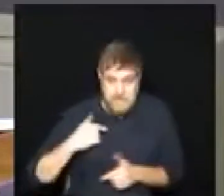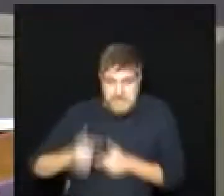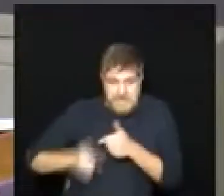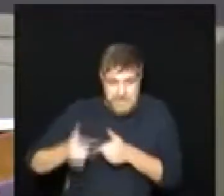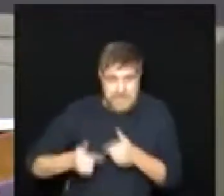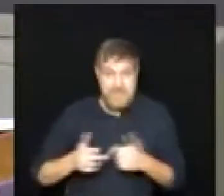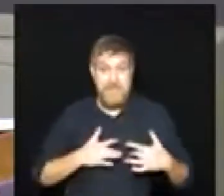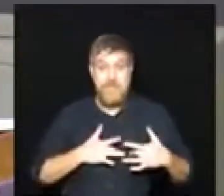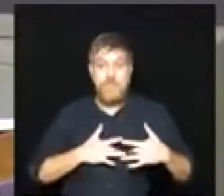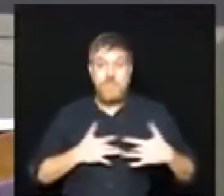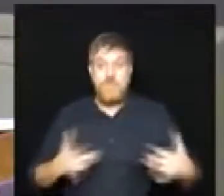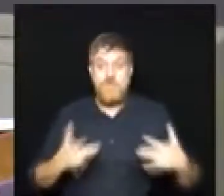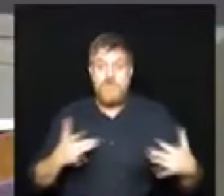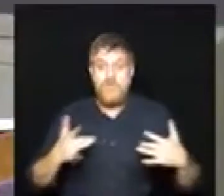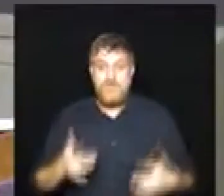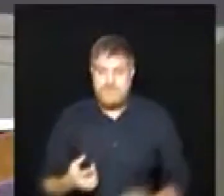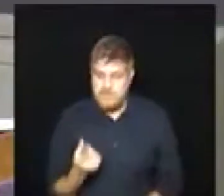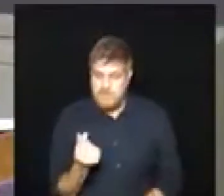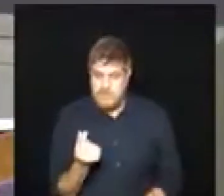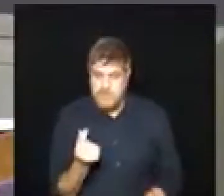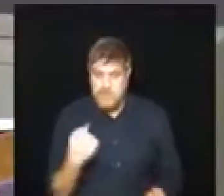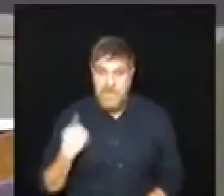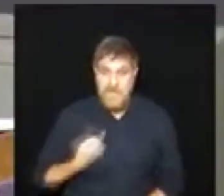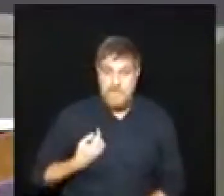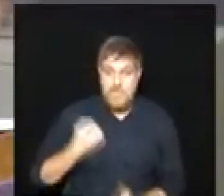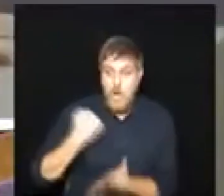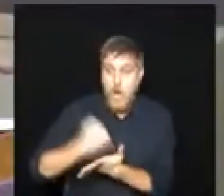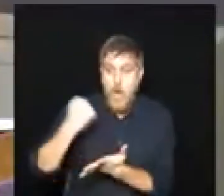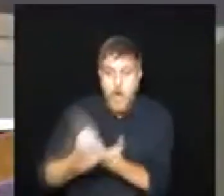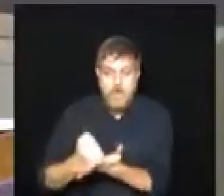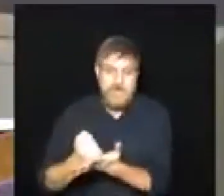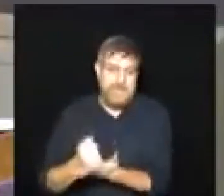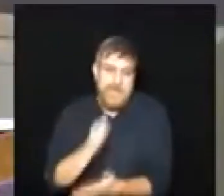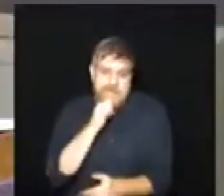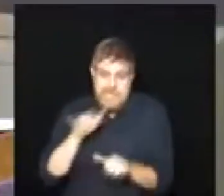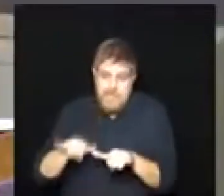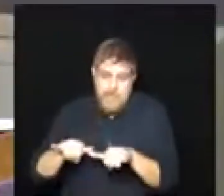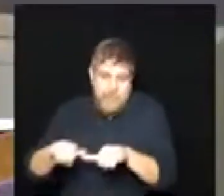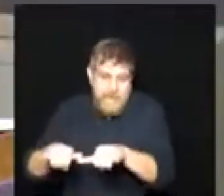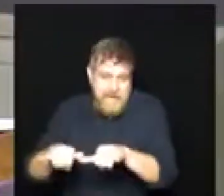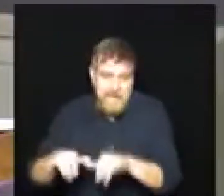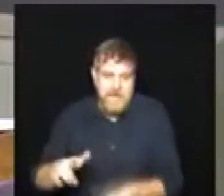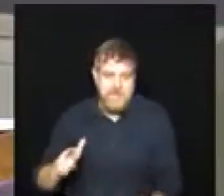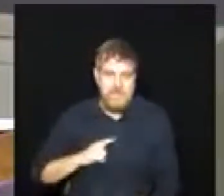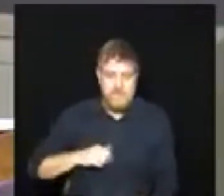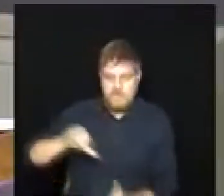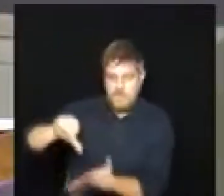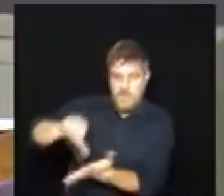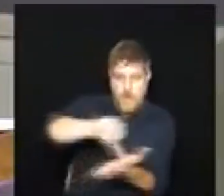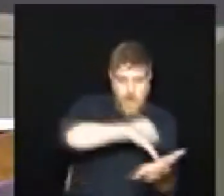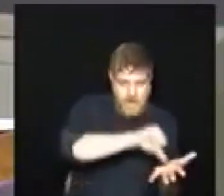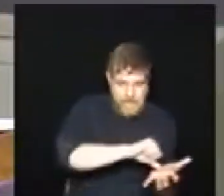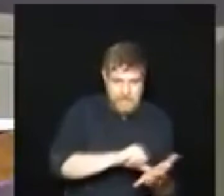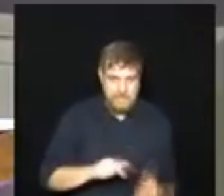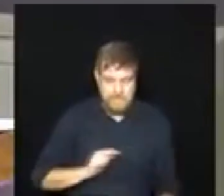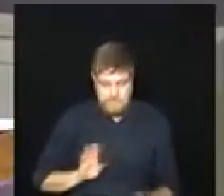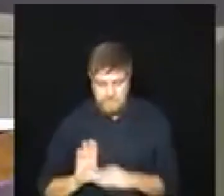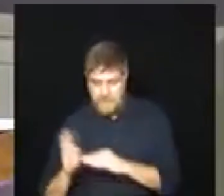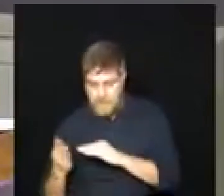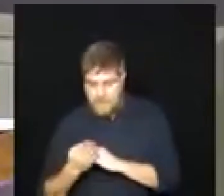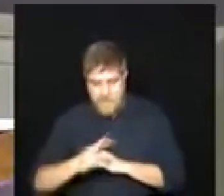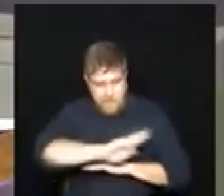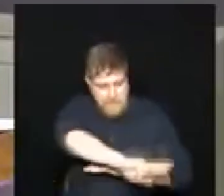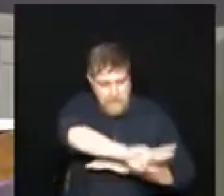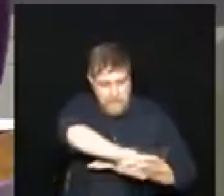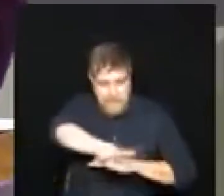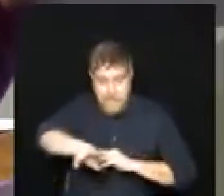dessas doações financeiras com a possibilidade de contratar mercados dentro dos locais mais regionalizados da nossa cidade